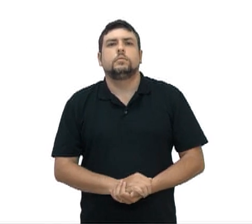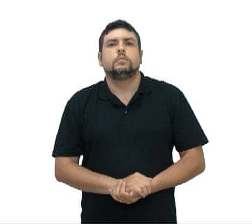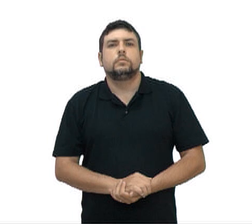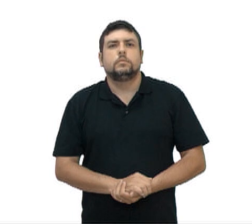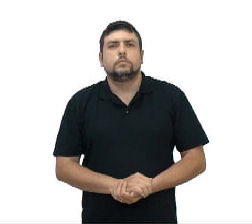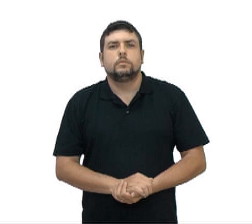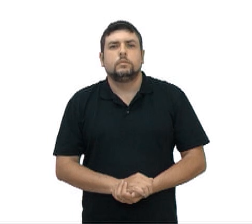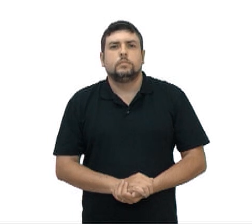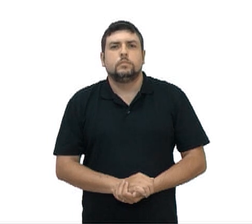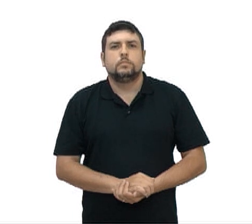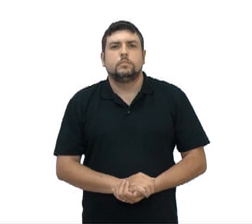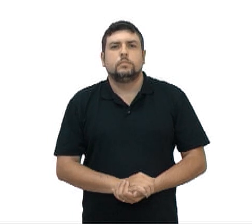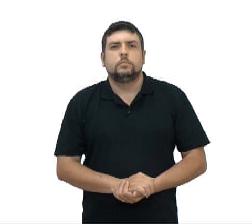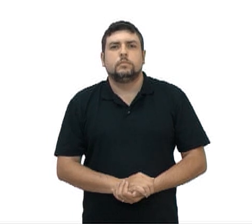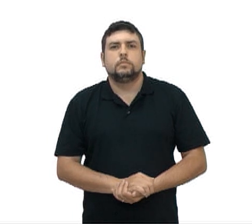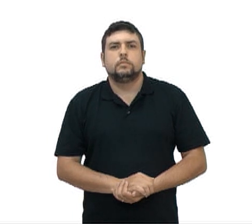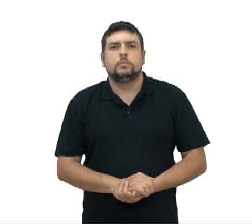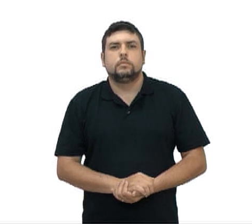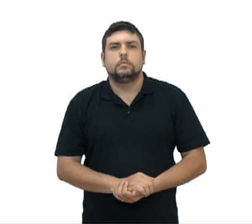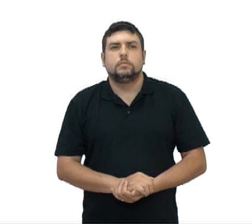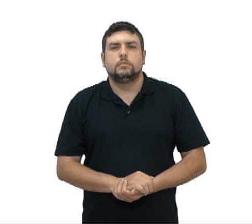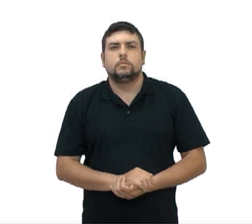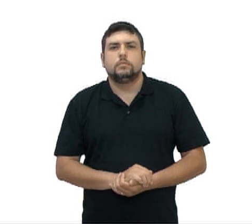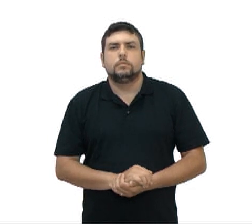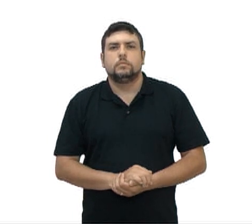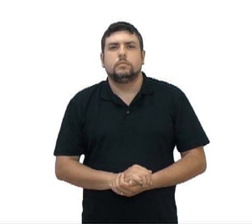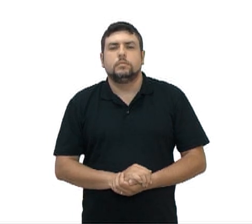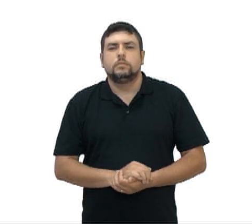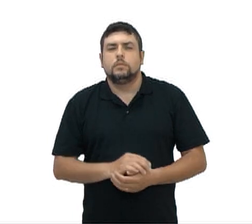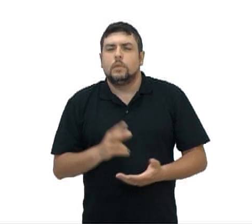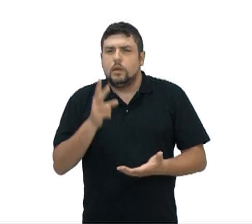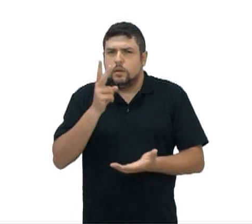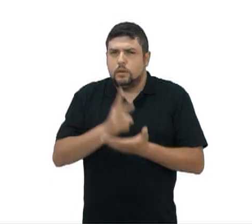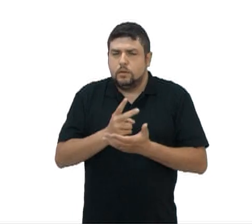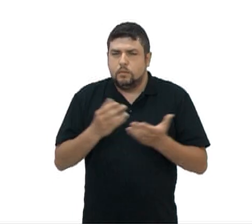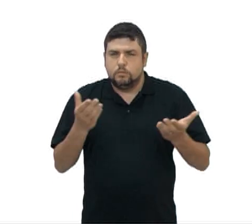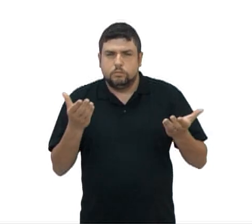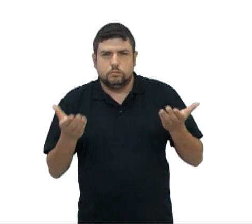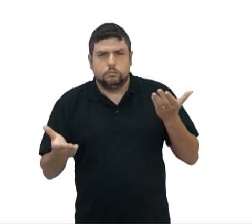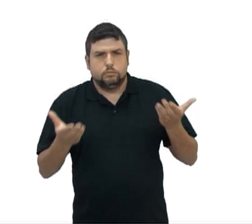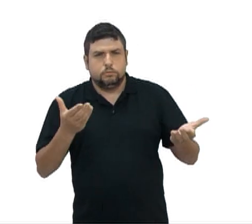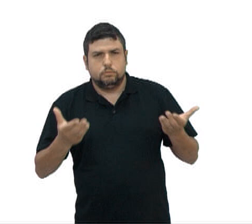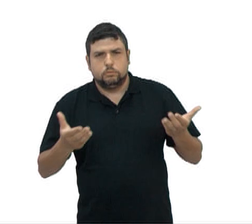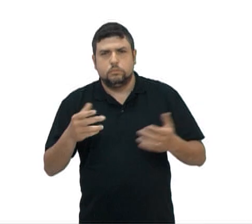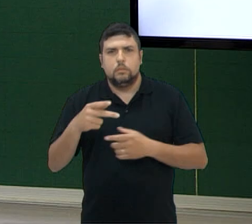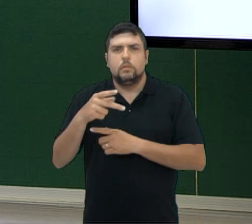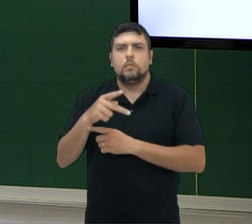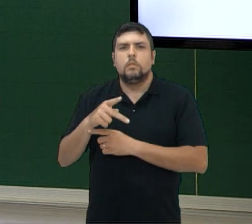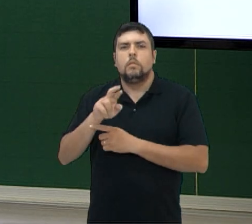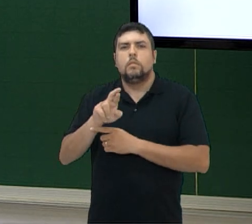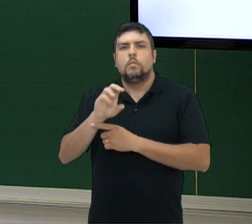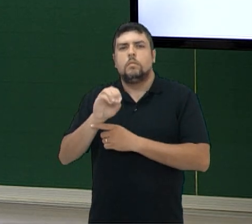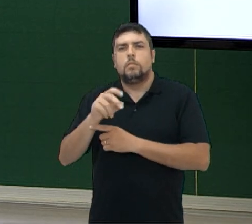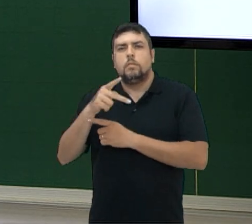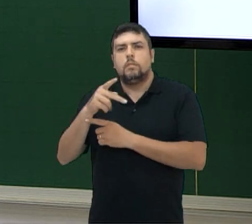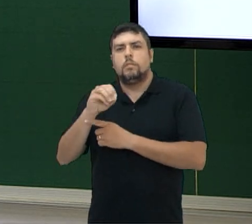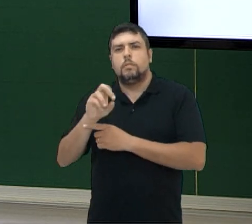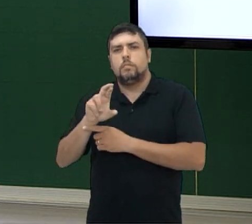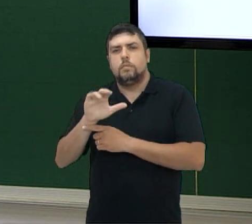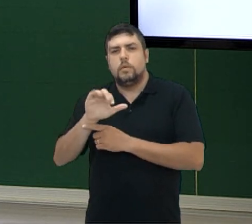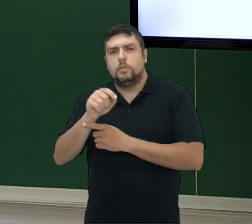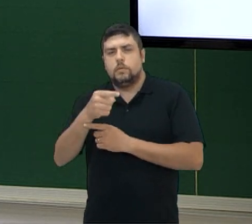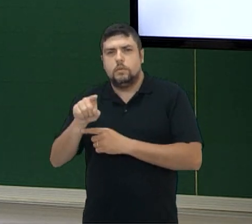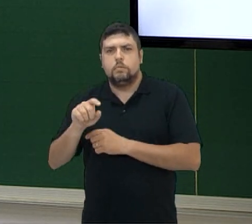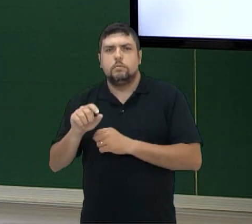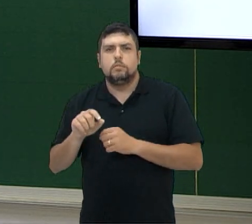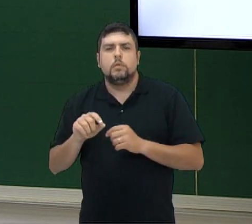Eu tenho 2 hexágonos. Proporção. Sempre quando eu estiver falando em proporção, a gente pode lembrar de um negócio chamado regra de